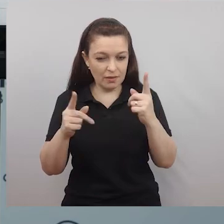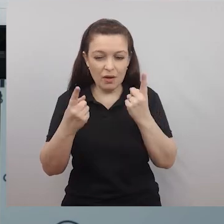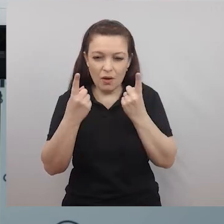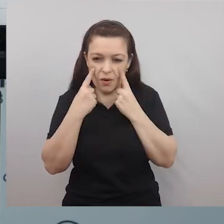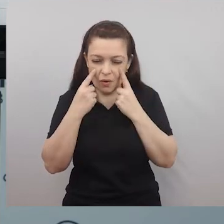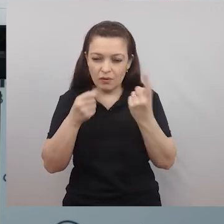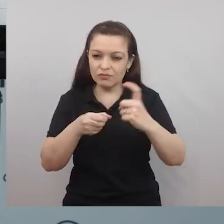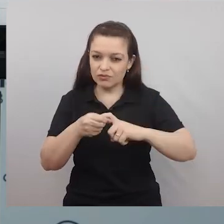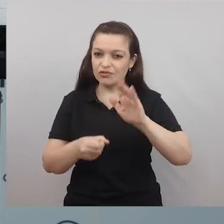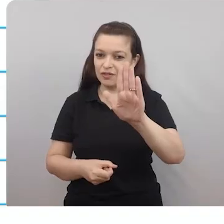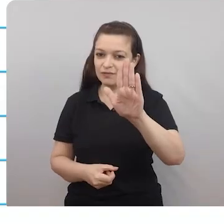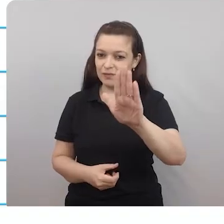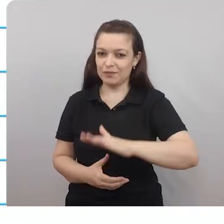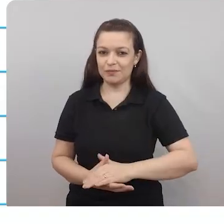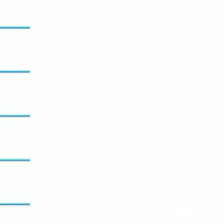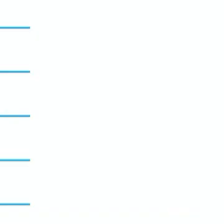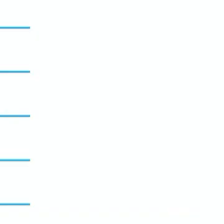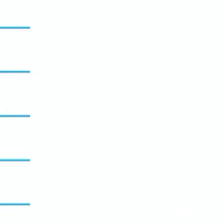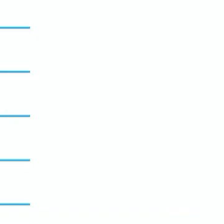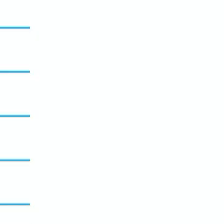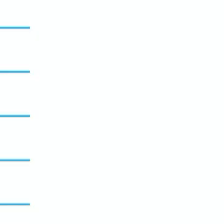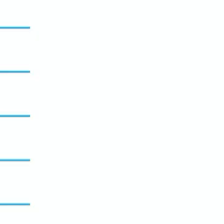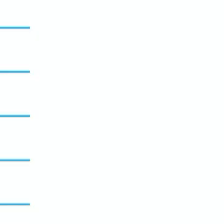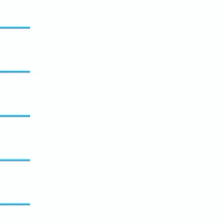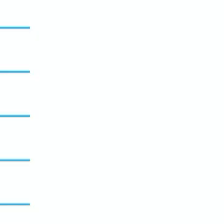de olho aí que eu já volto.